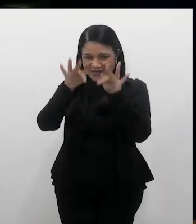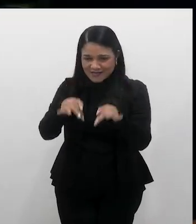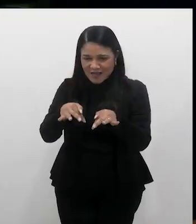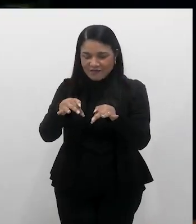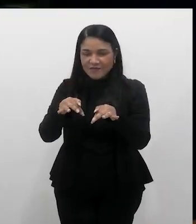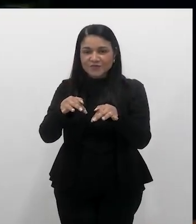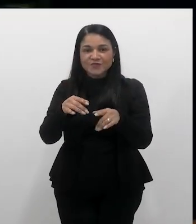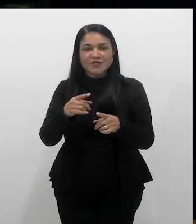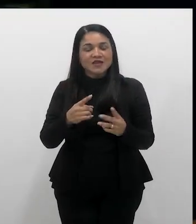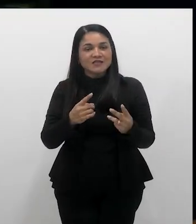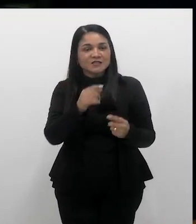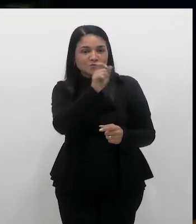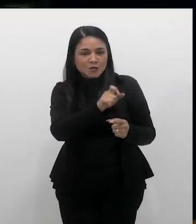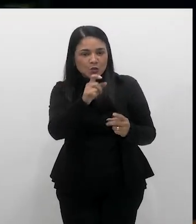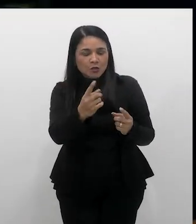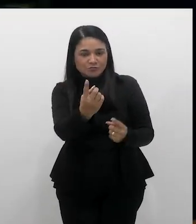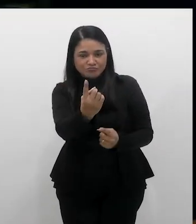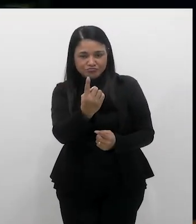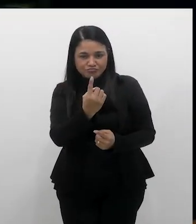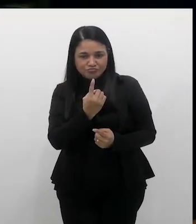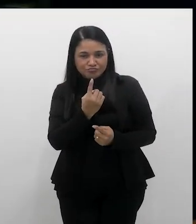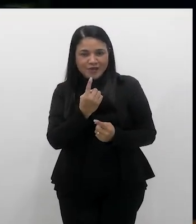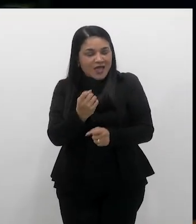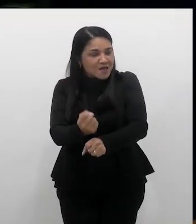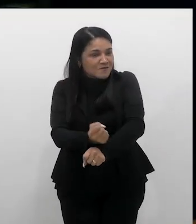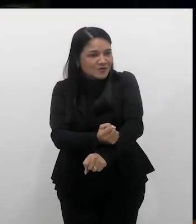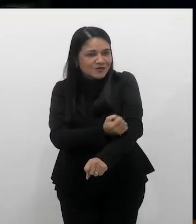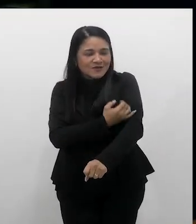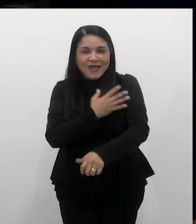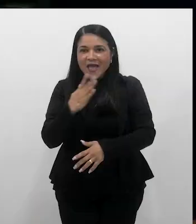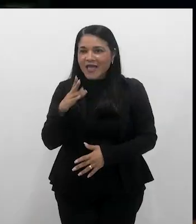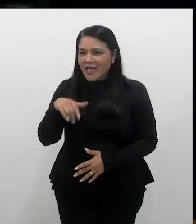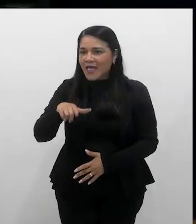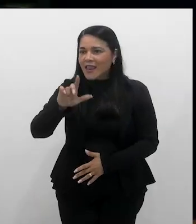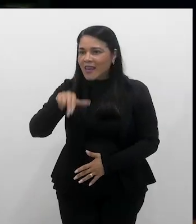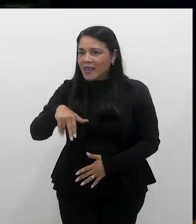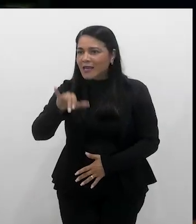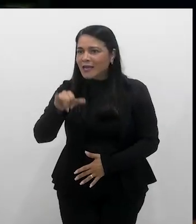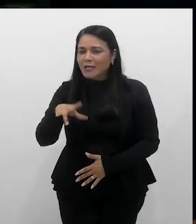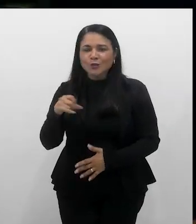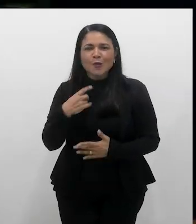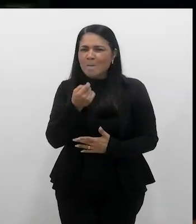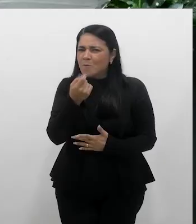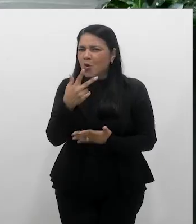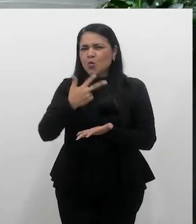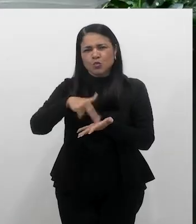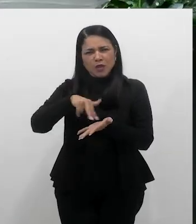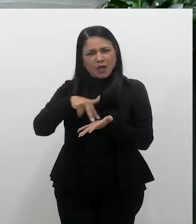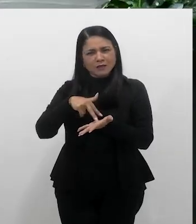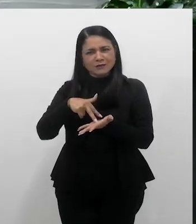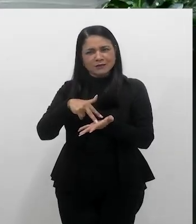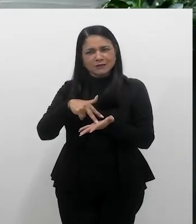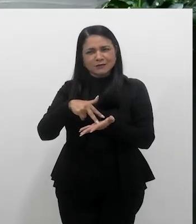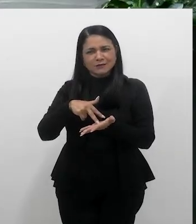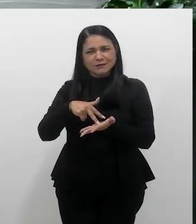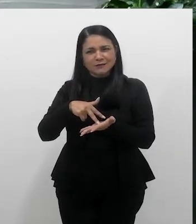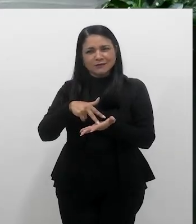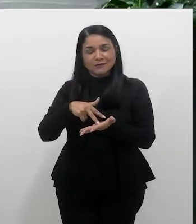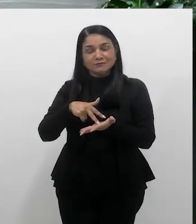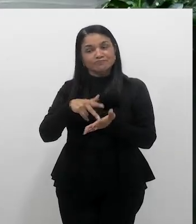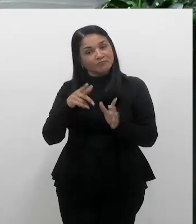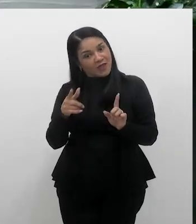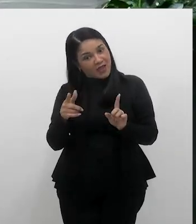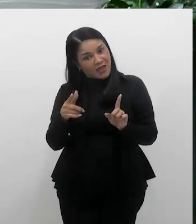pessoas vinham assim muito emocionadas falar com a gente e diziam: é tão lindo, mas tem pouca dança, né? E aí você começa a ouvir isso e você diz: